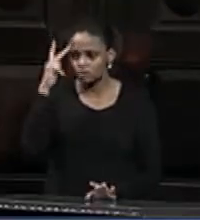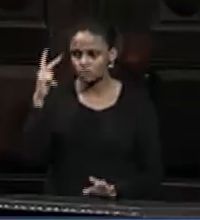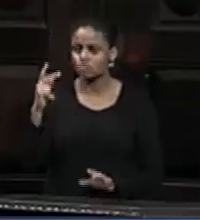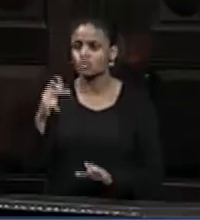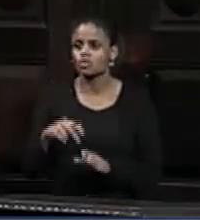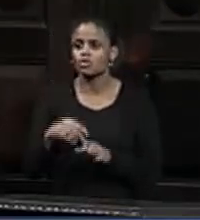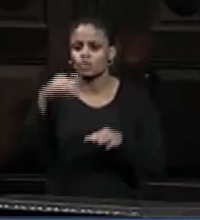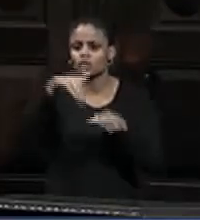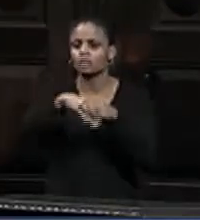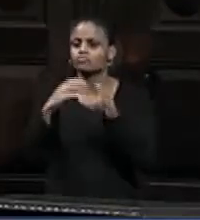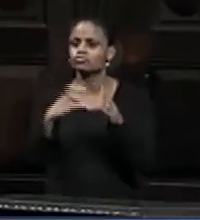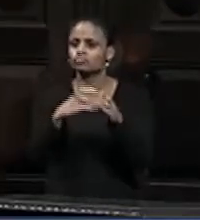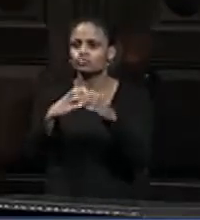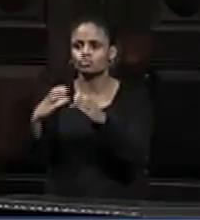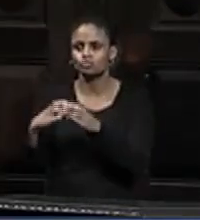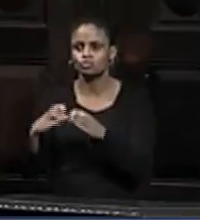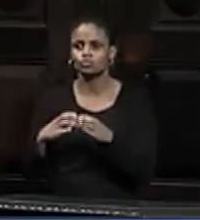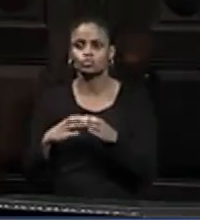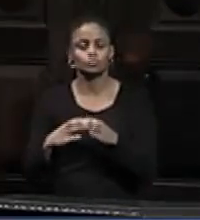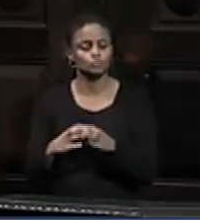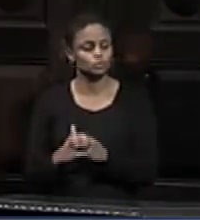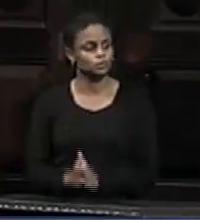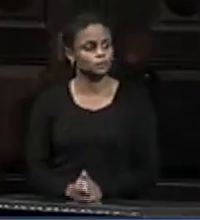subrepeticiamente esses instrumentos